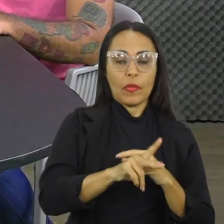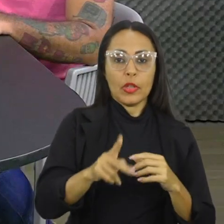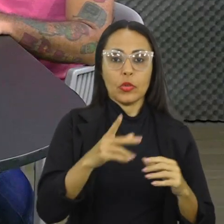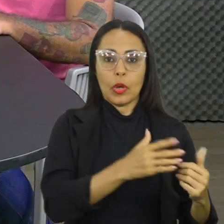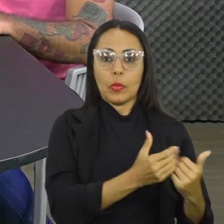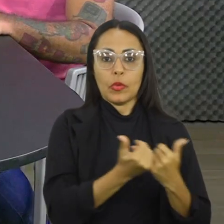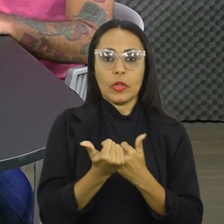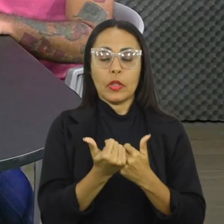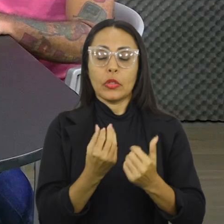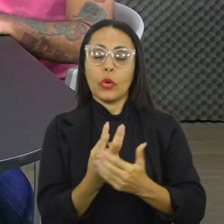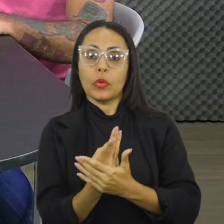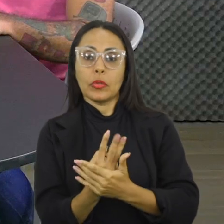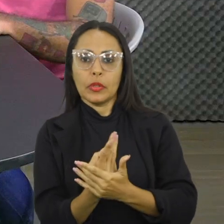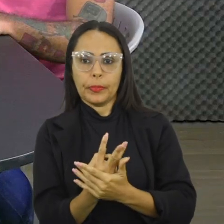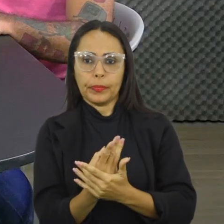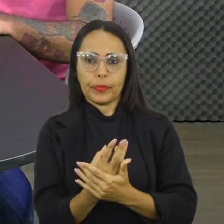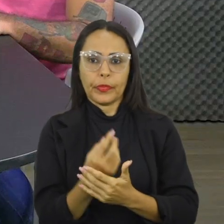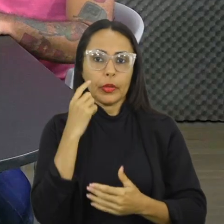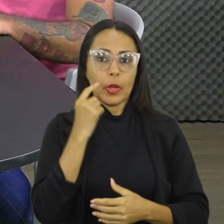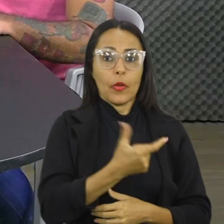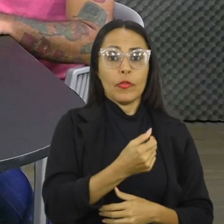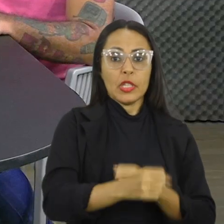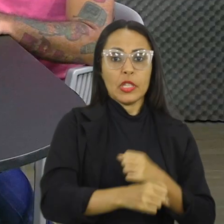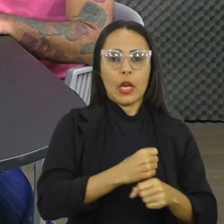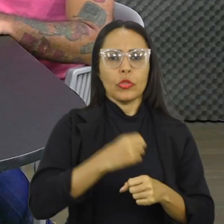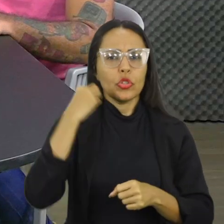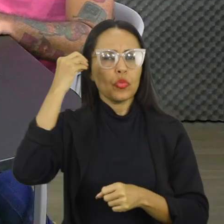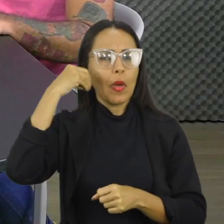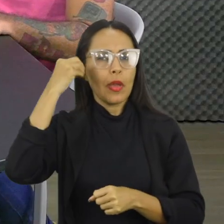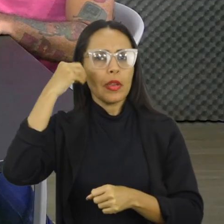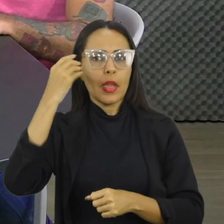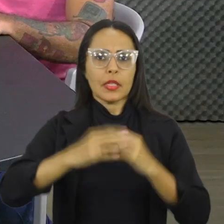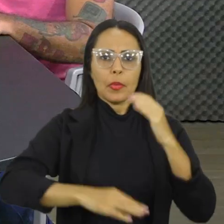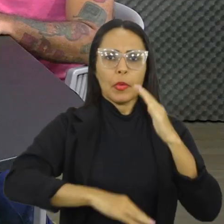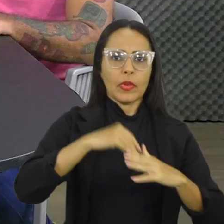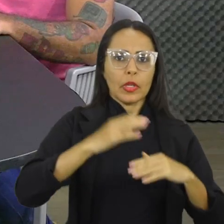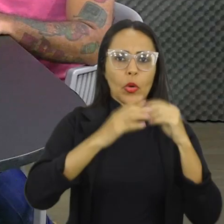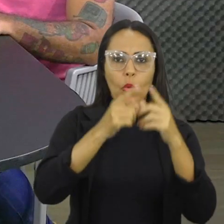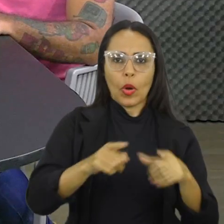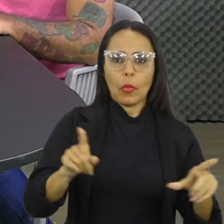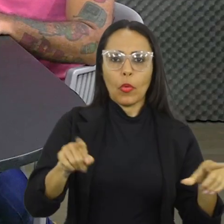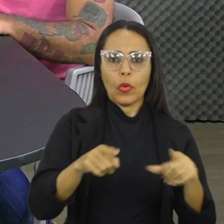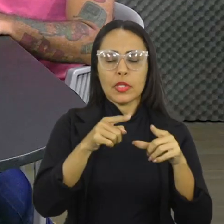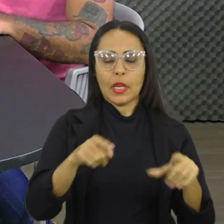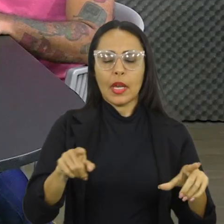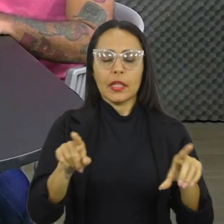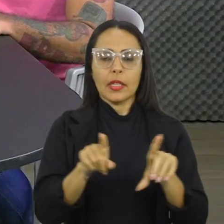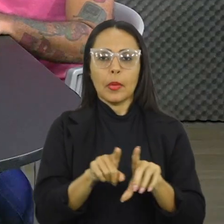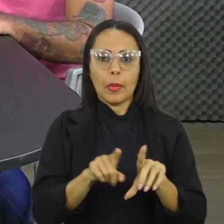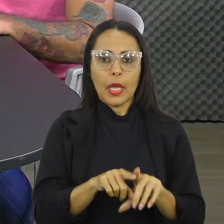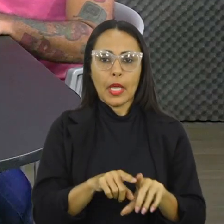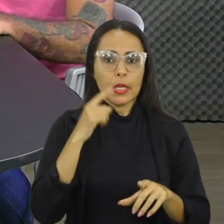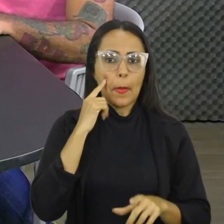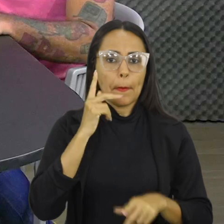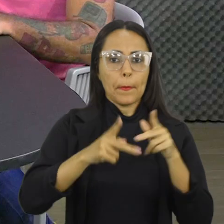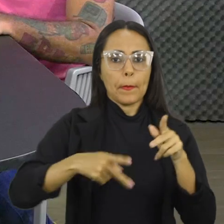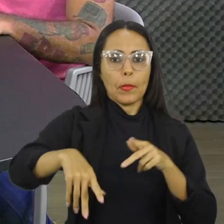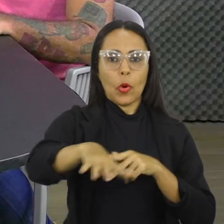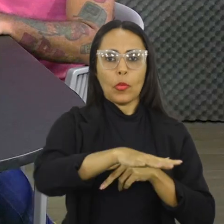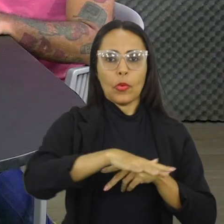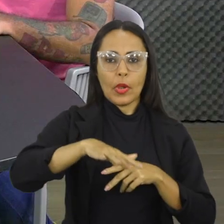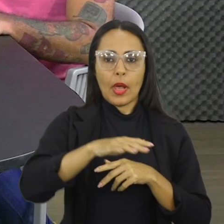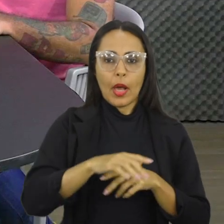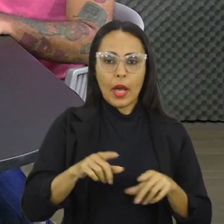na UFPE, possui 20 anos de experiência profissional na área da música, com ênfase em regência e música popular, atuando nas seguintes